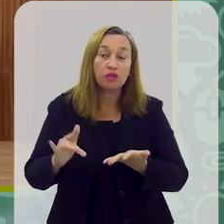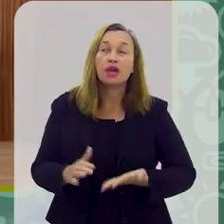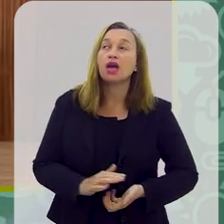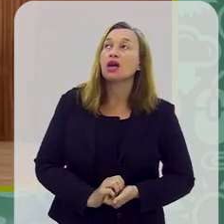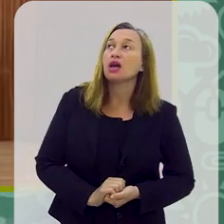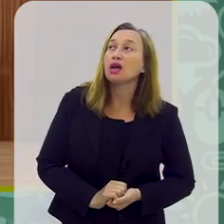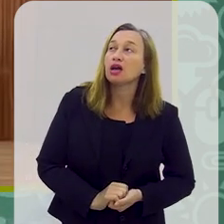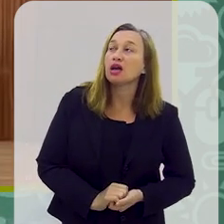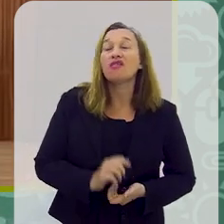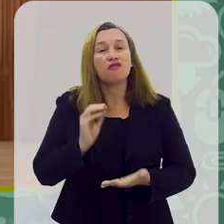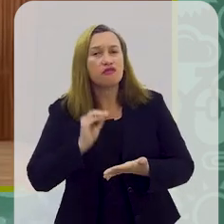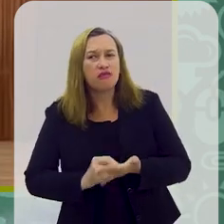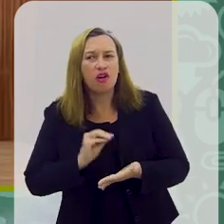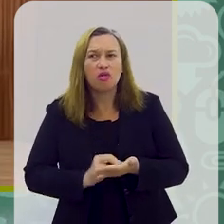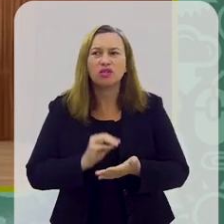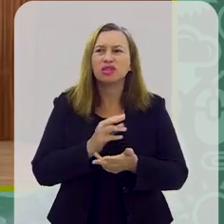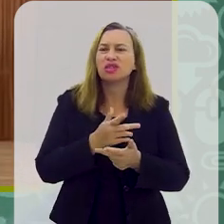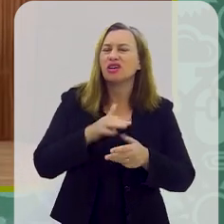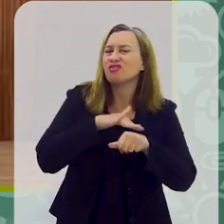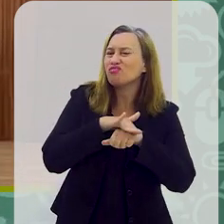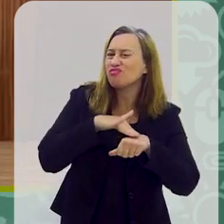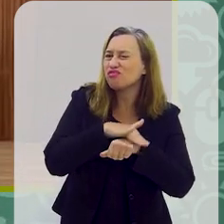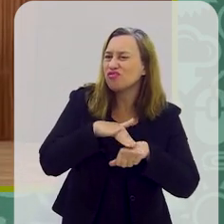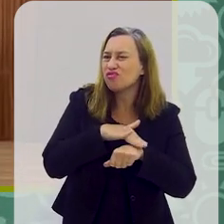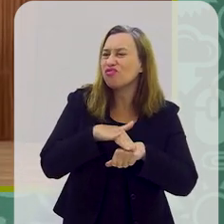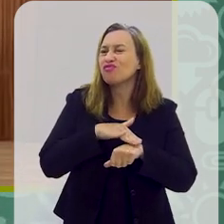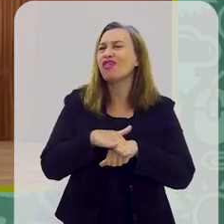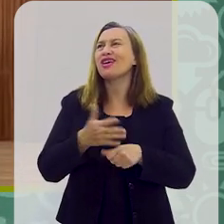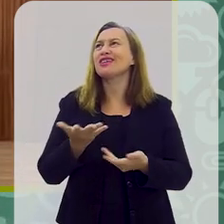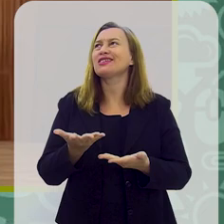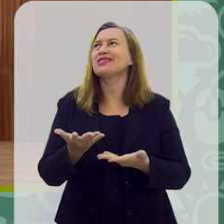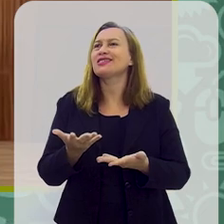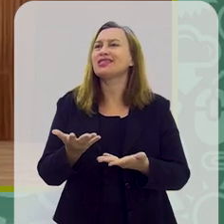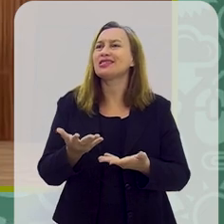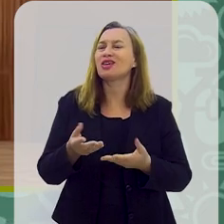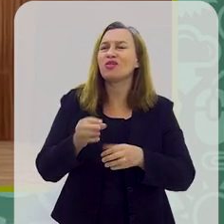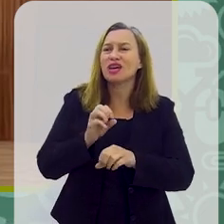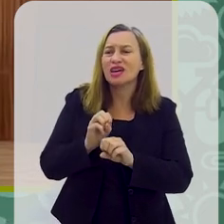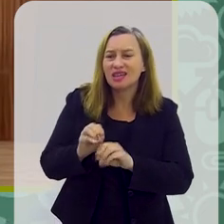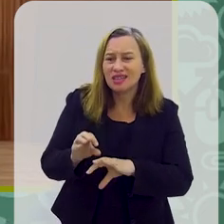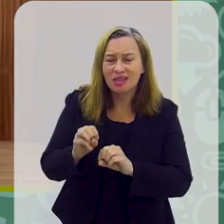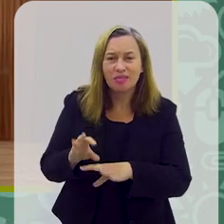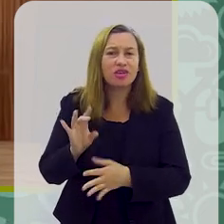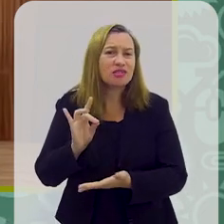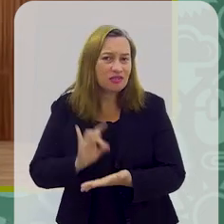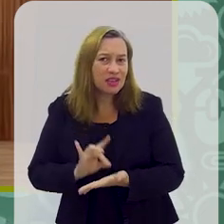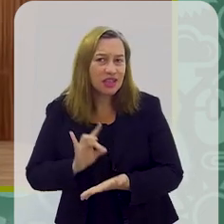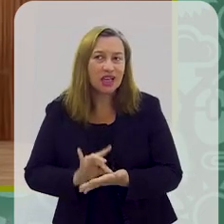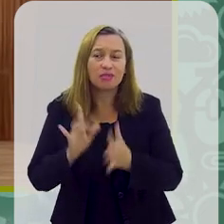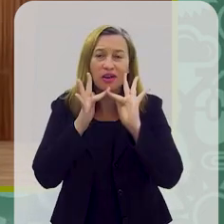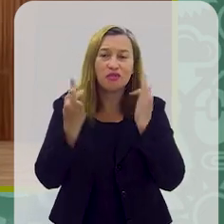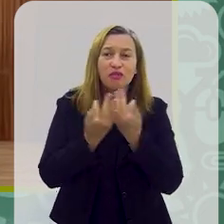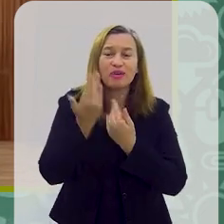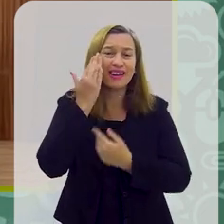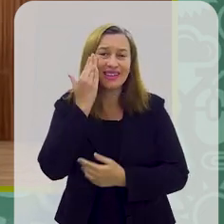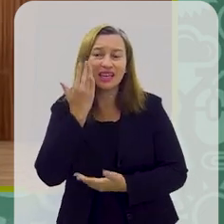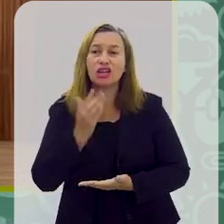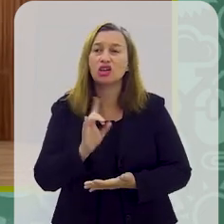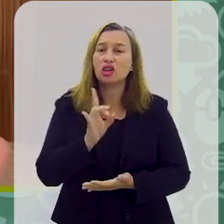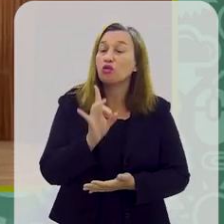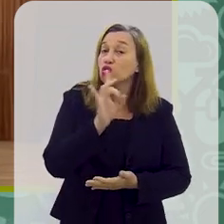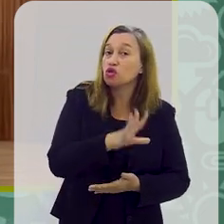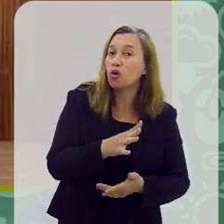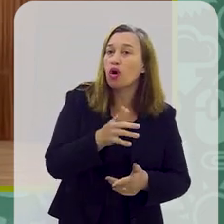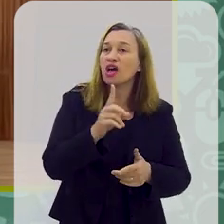né? Falta ainda muita conversa, muita educação mesmo, para que as famílias entendam não